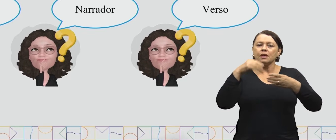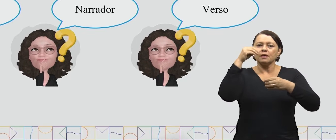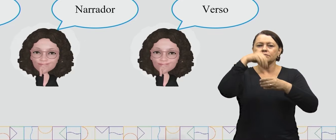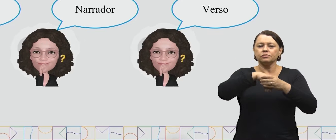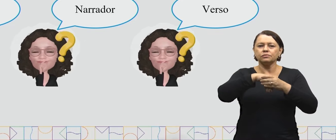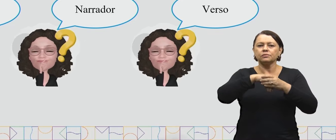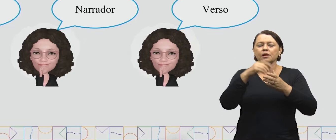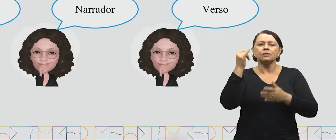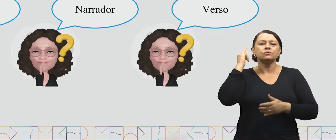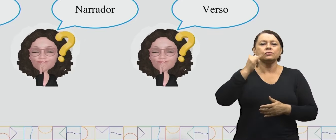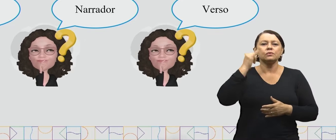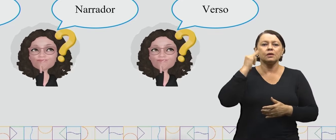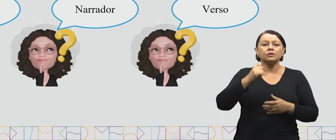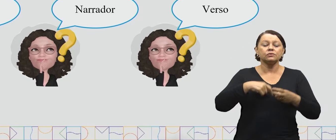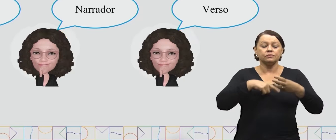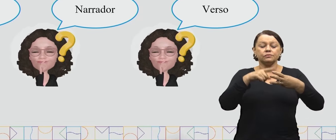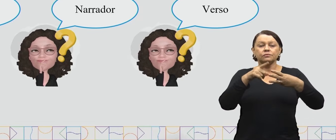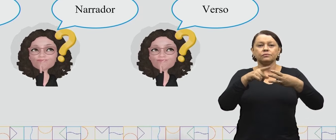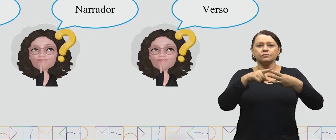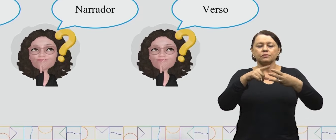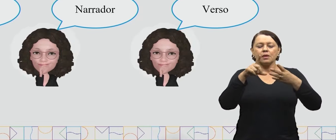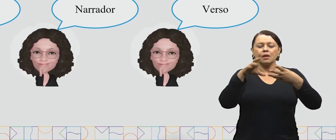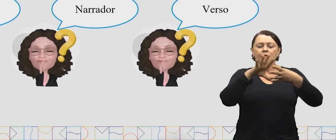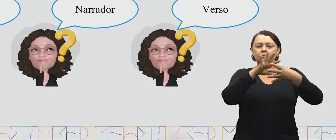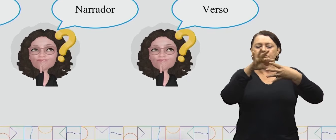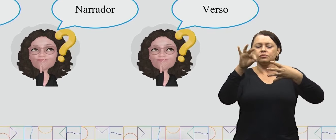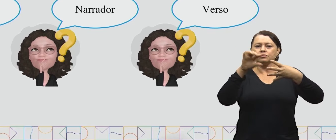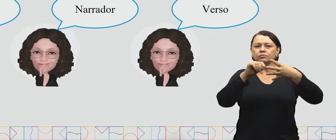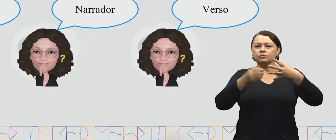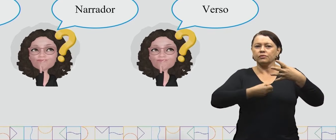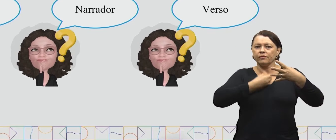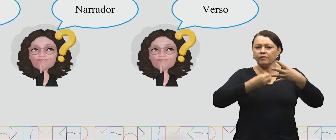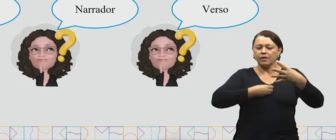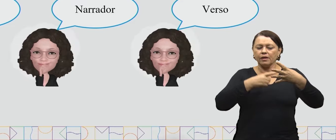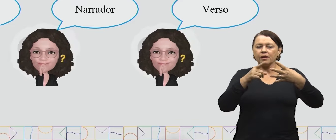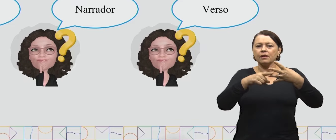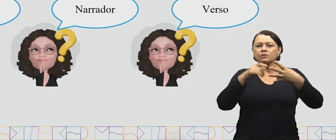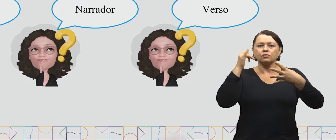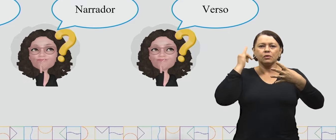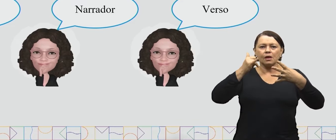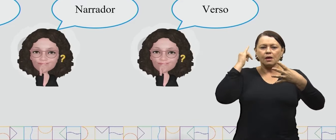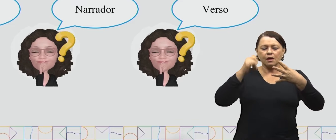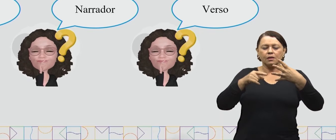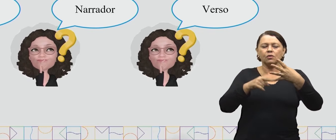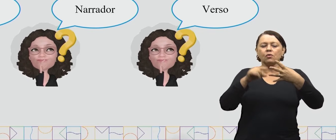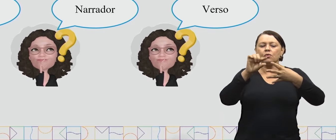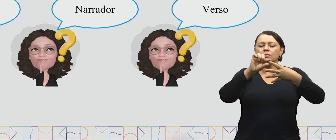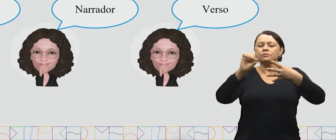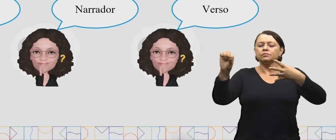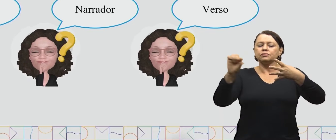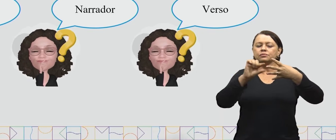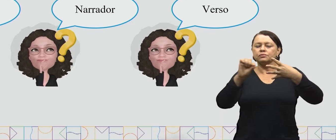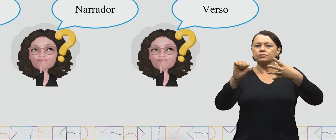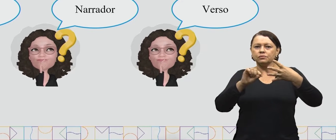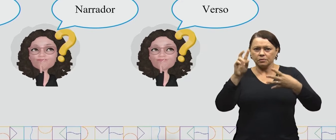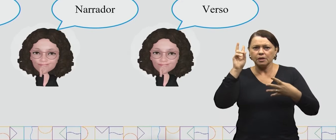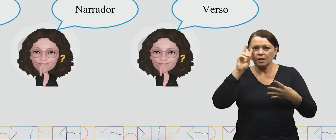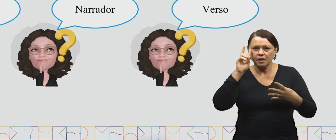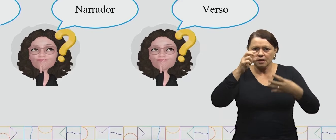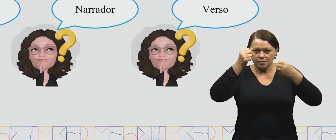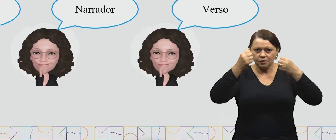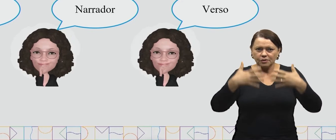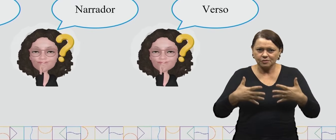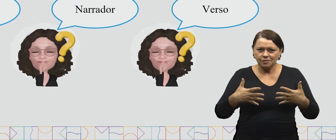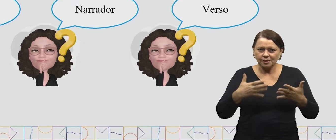parte de uma narrativa? Temos 3 opções: estrofe, narrador e verso. Você lembra o que falamos logo no início da